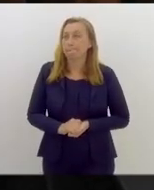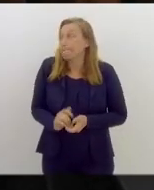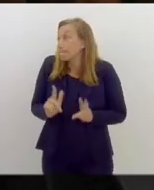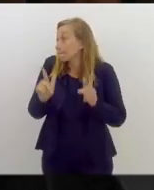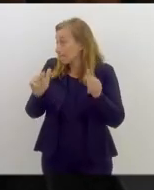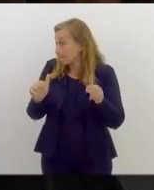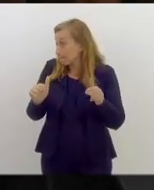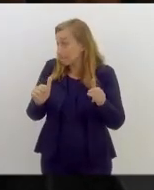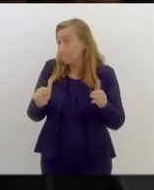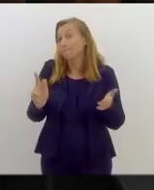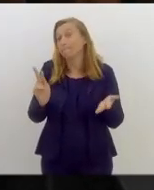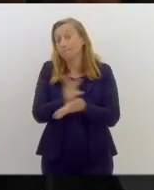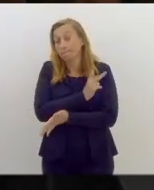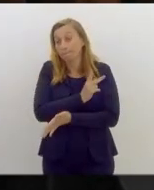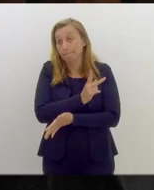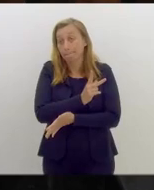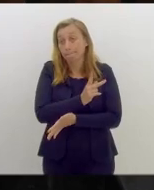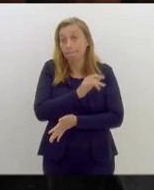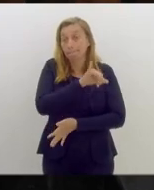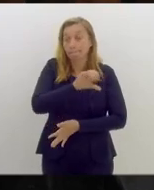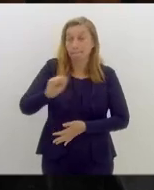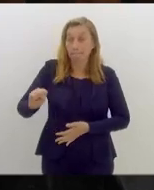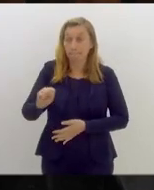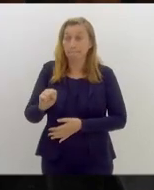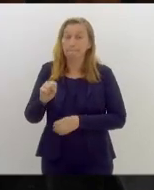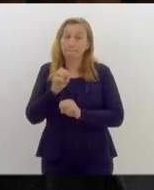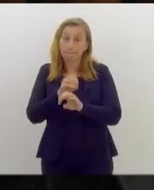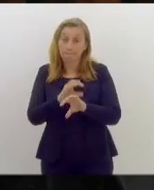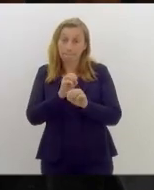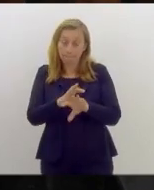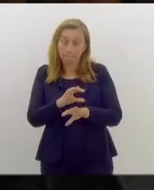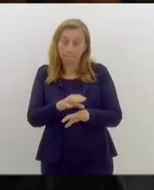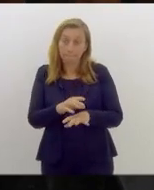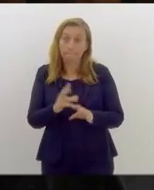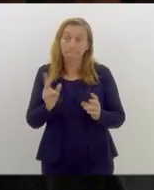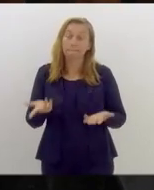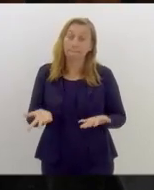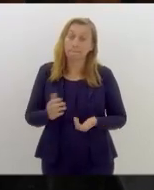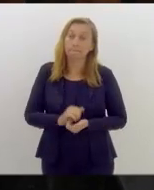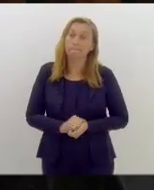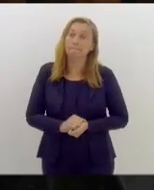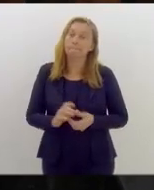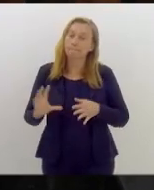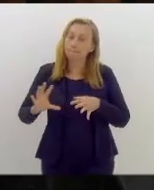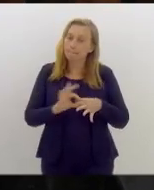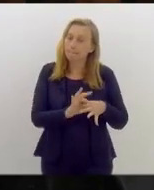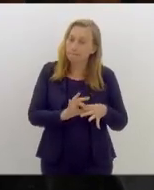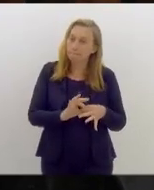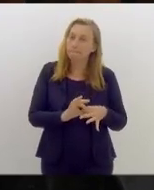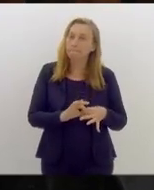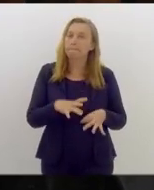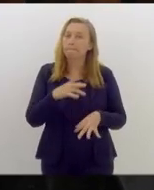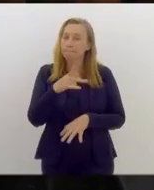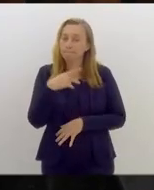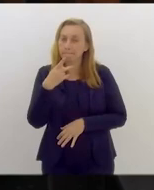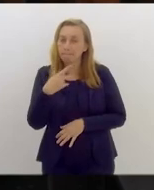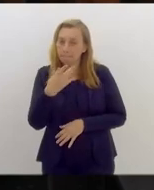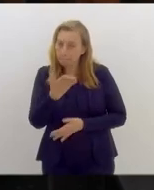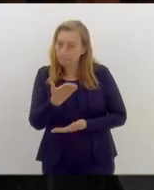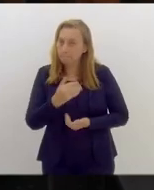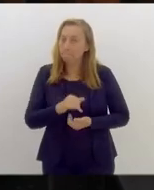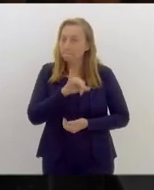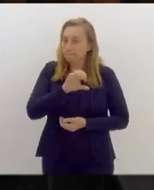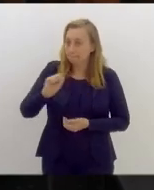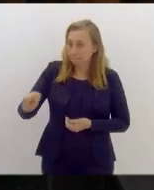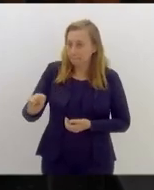semelhante ao que aconteceu em relação ao ICMS da educação. E é um ponto que tem nexo com, tem conexão com o que Vossa Excelência mencionou. O